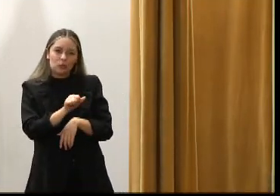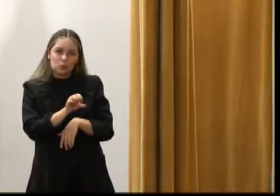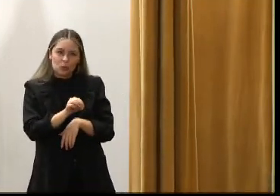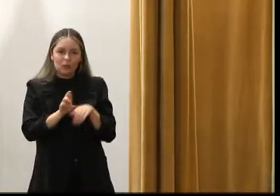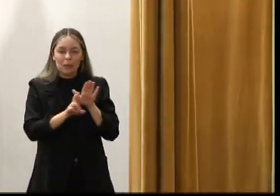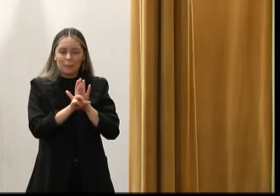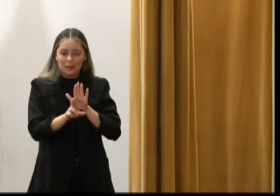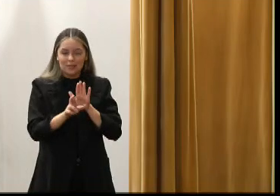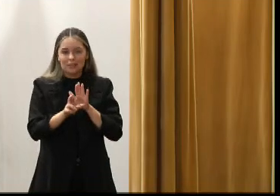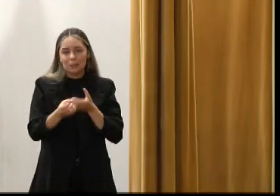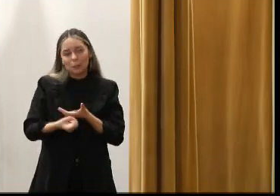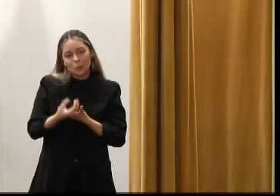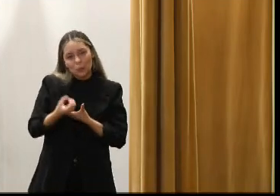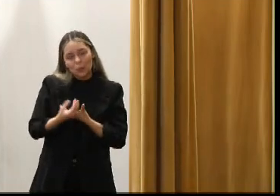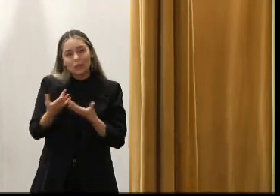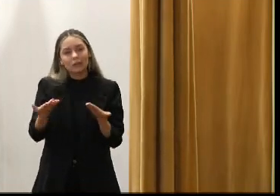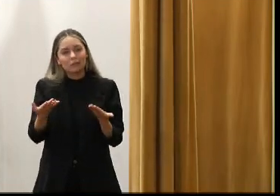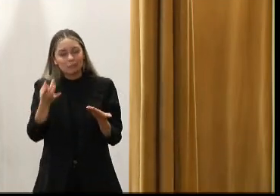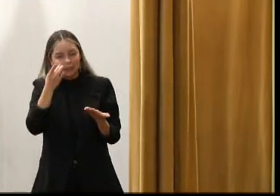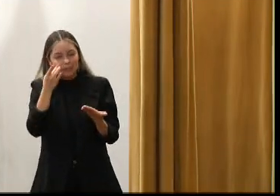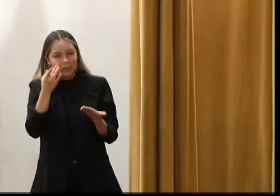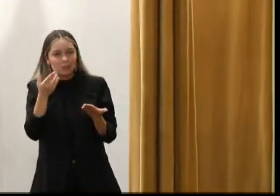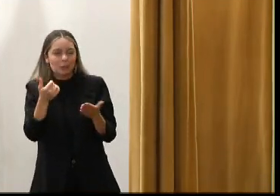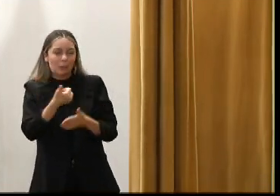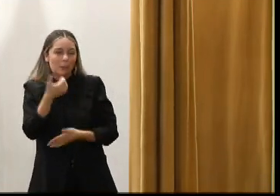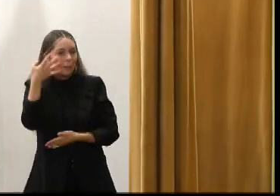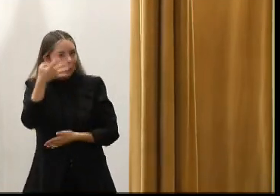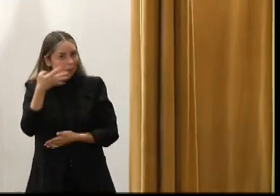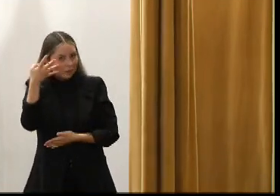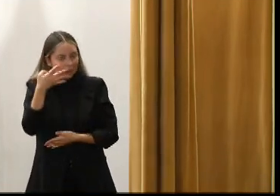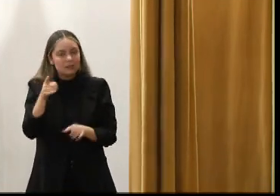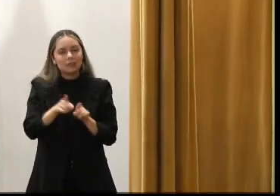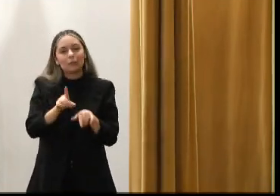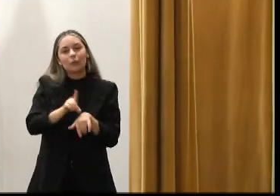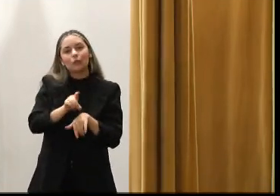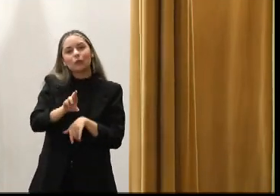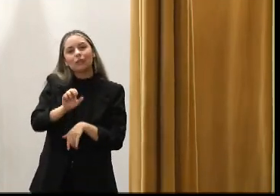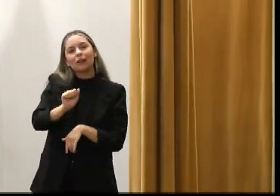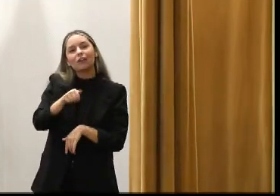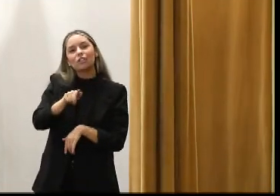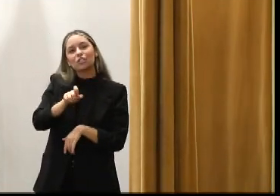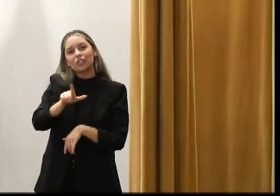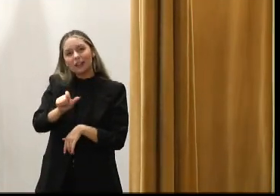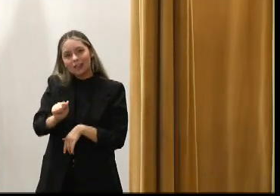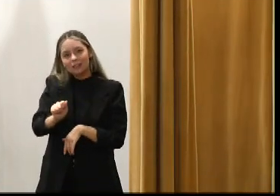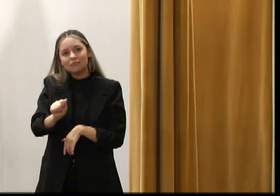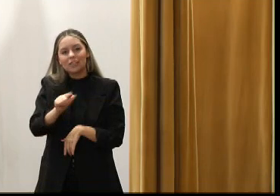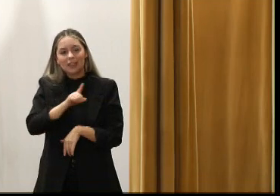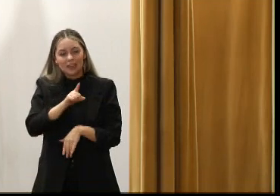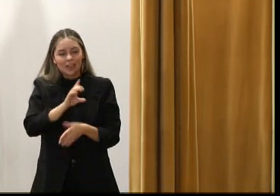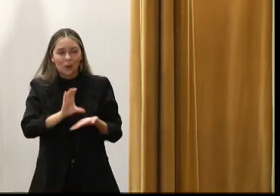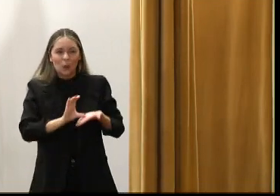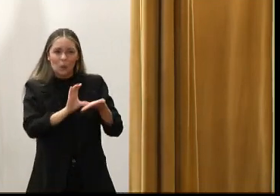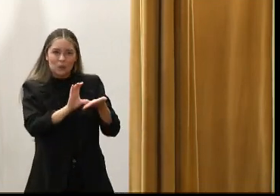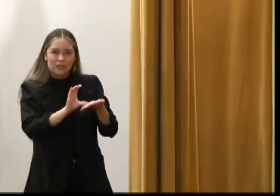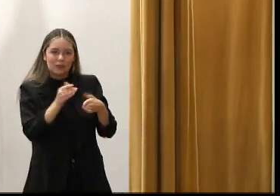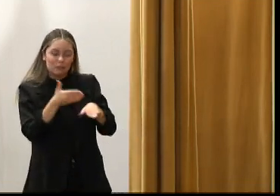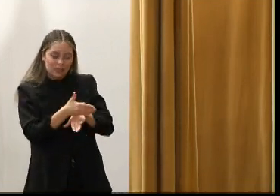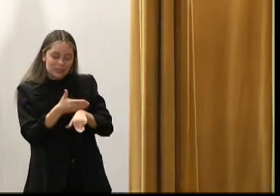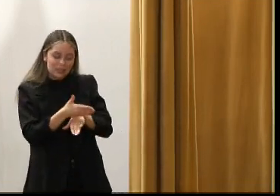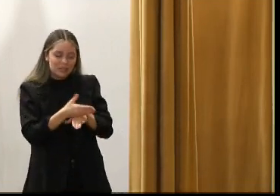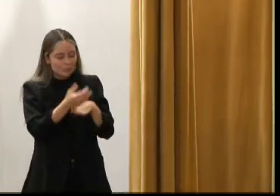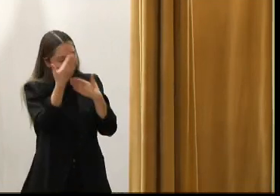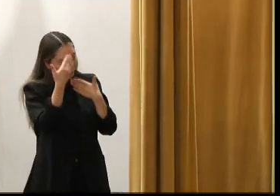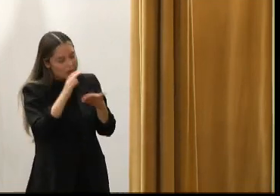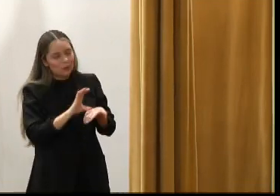vai estar presente aqui no nosso primeiro painel, a doutora Ângela também, né, que está tocando o conselho para a gente. Muito obrigado ao